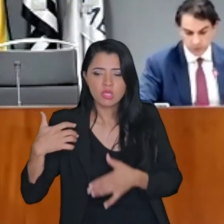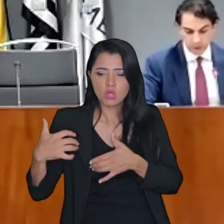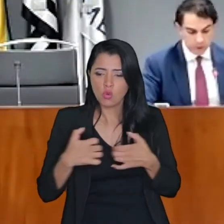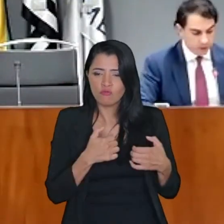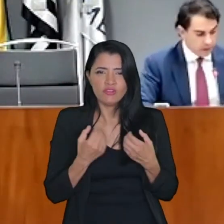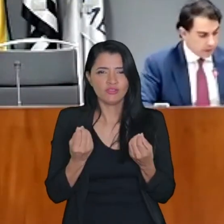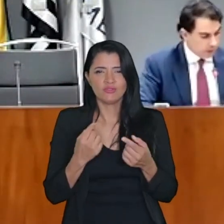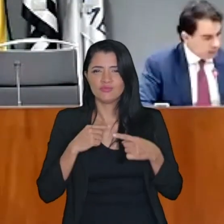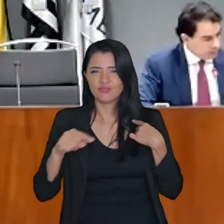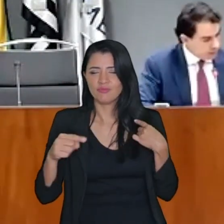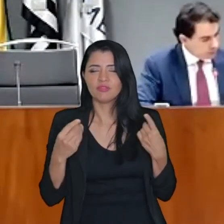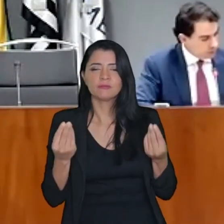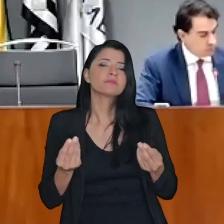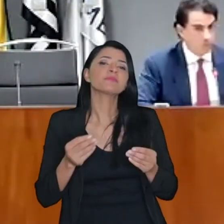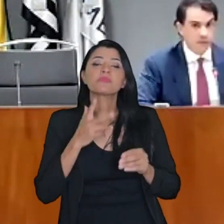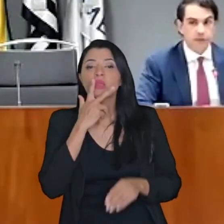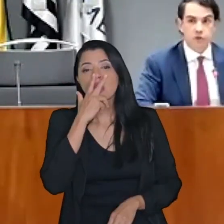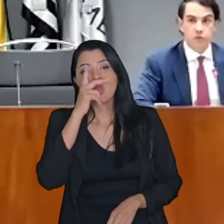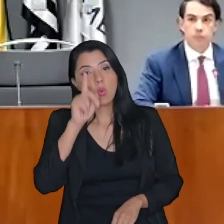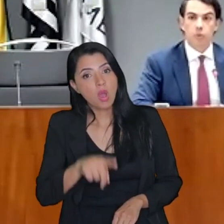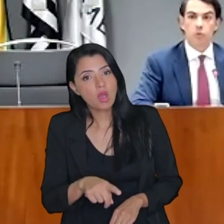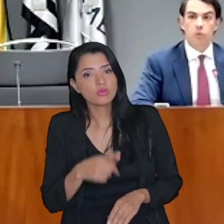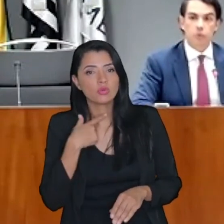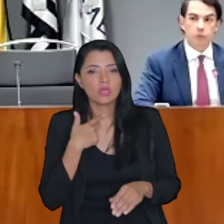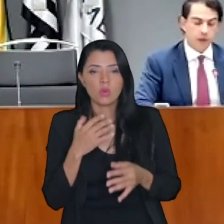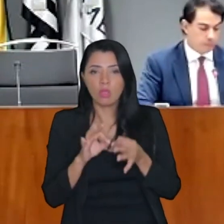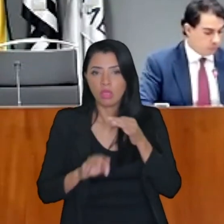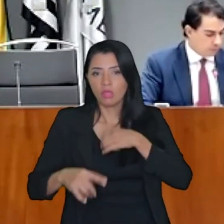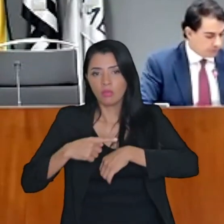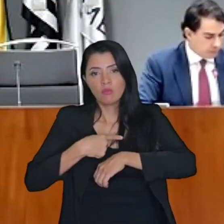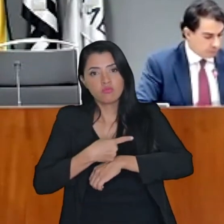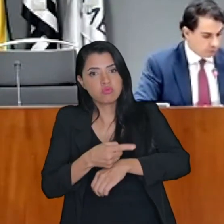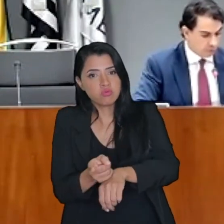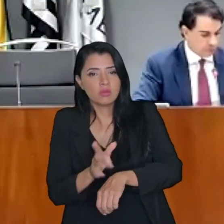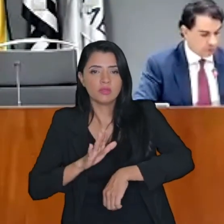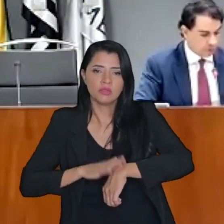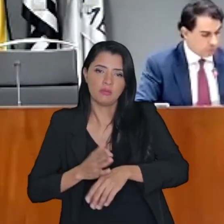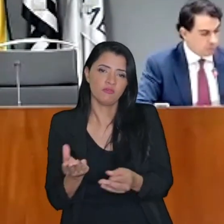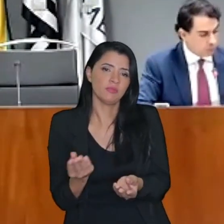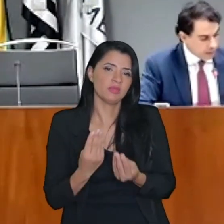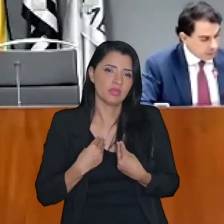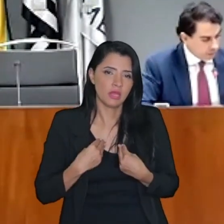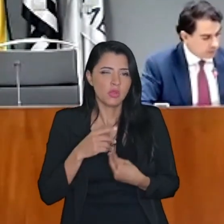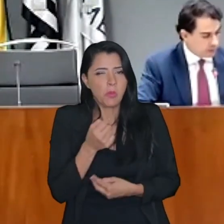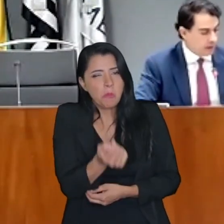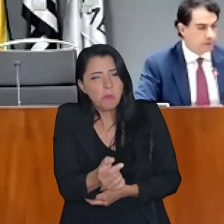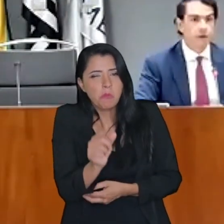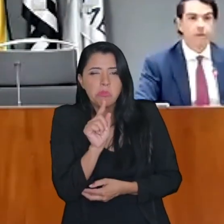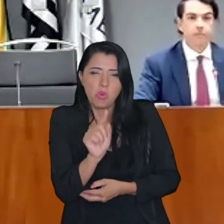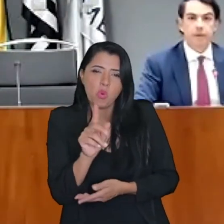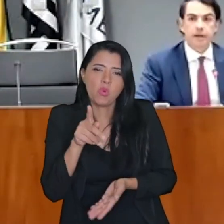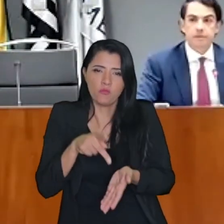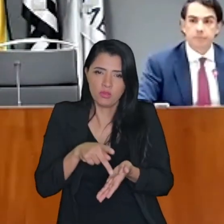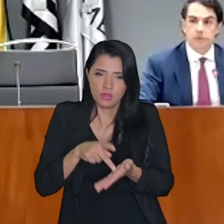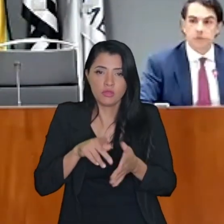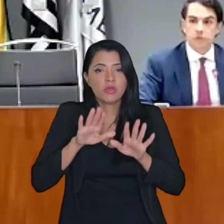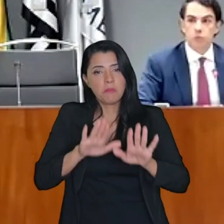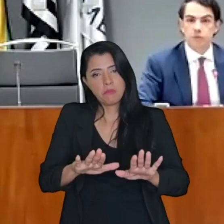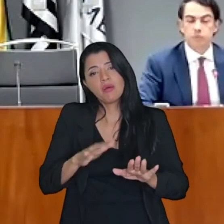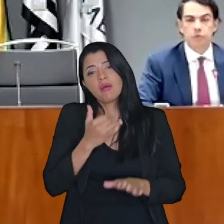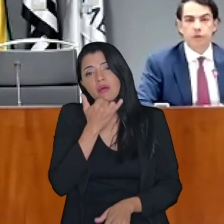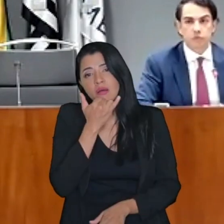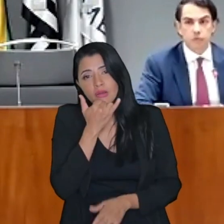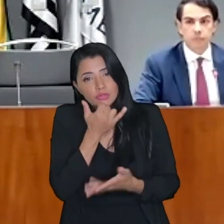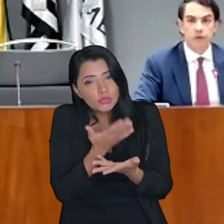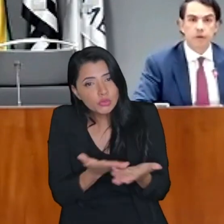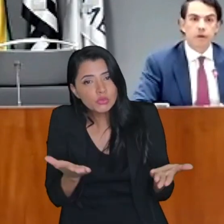conflitos. Eu acho que eu excedi um pouco o tempo que me foi conferido, um pouquinho, é verdade, mas peço